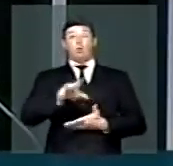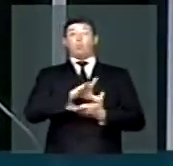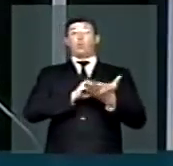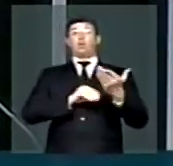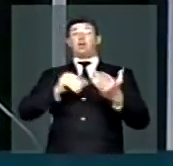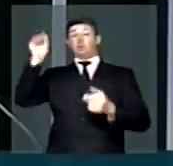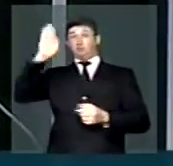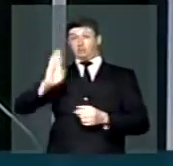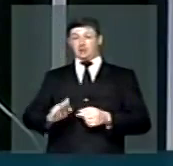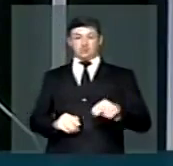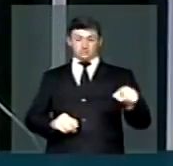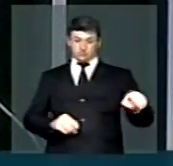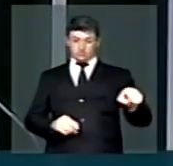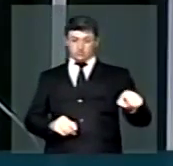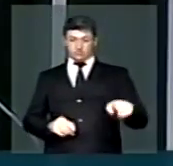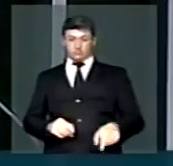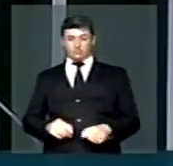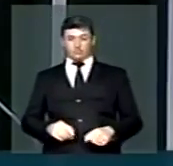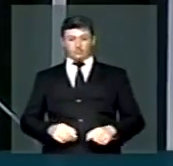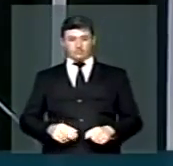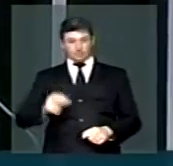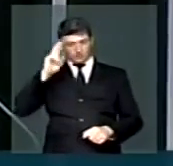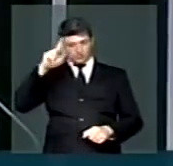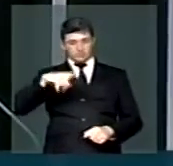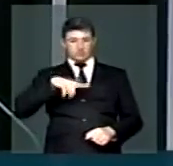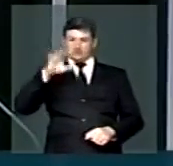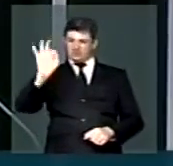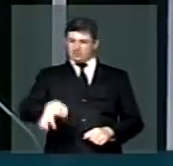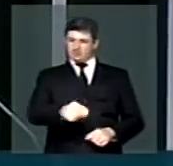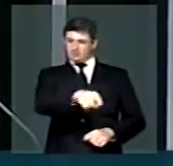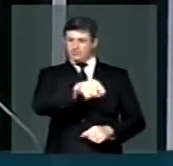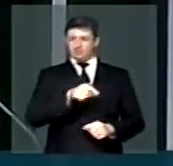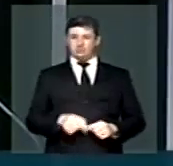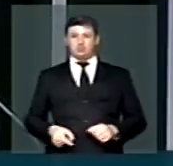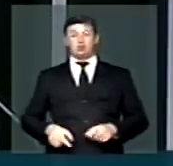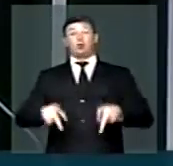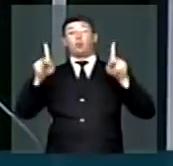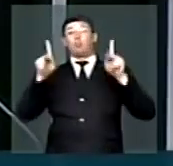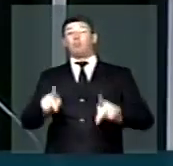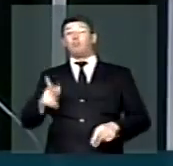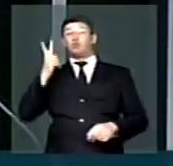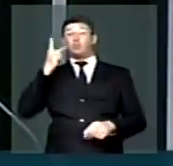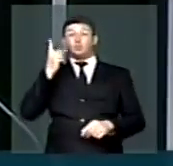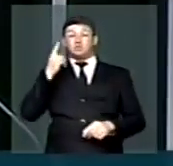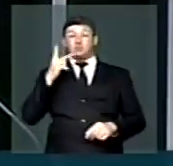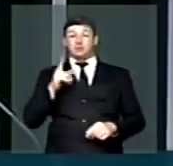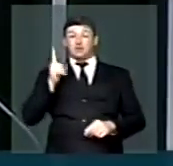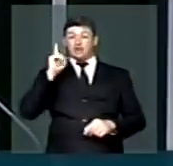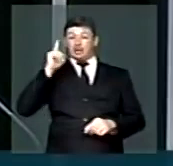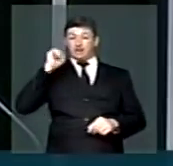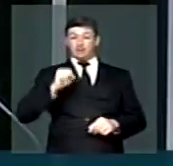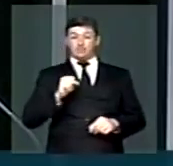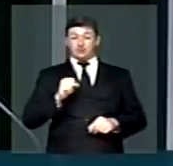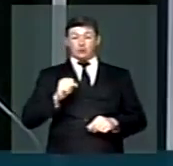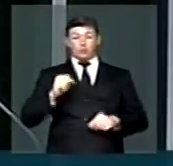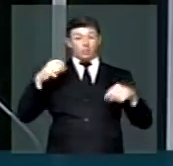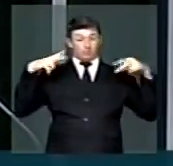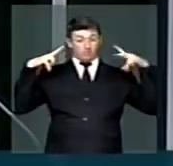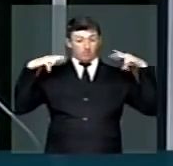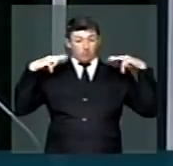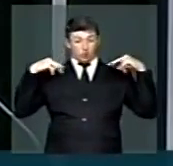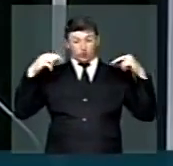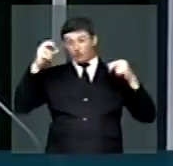para o Brasil. Vossa Excelência tem a certeza disso. E o povo do Ceará, os motoristas do